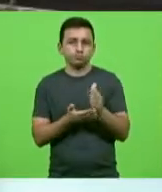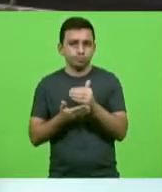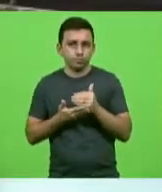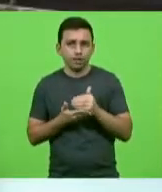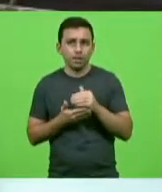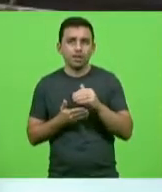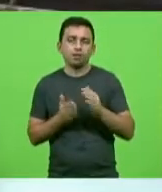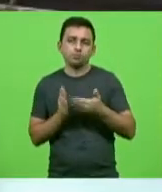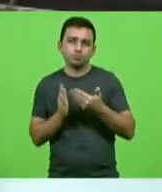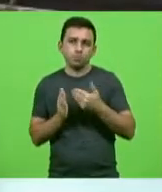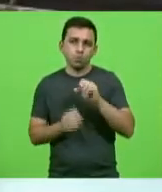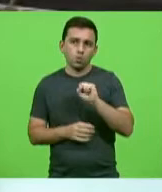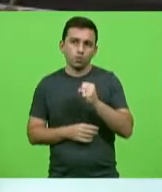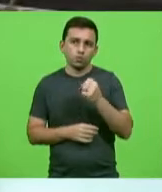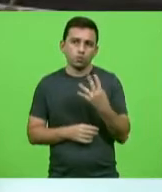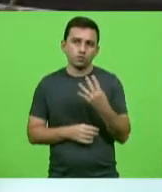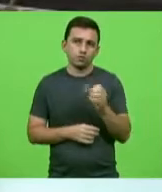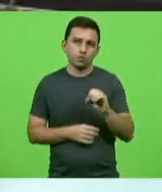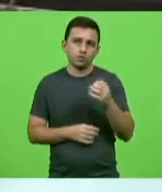nas folhas